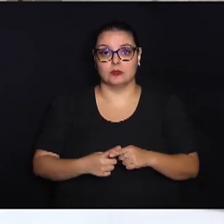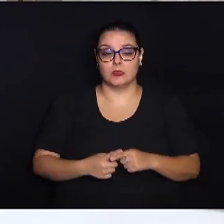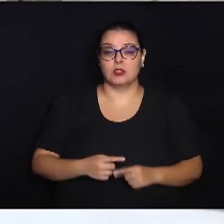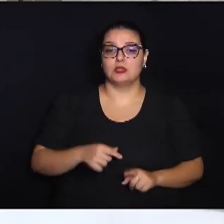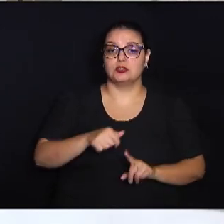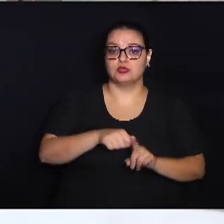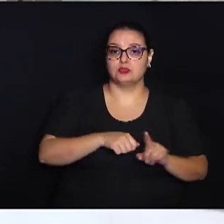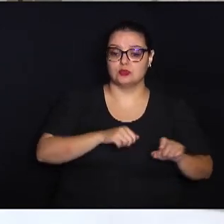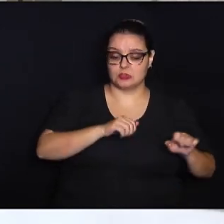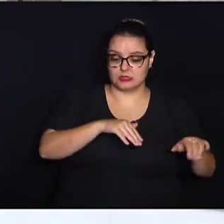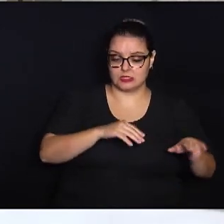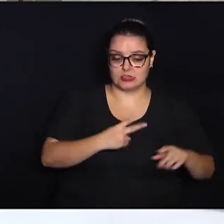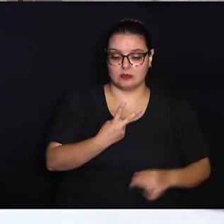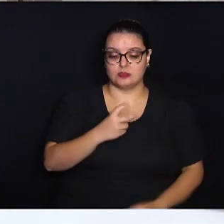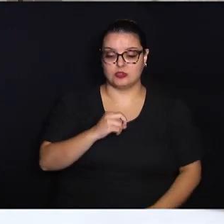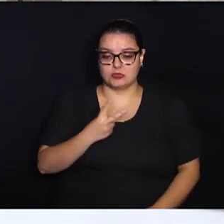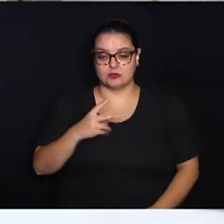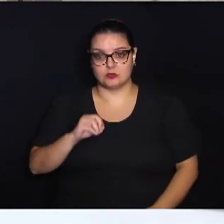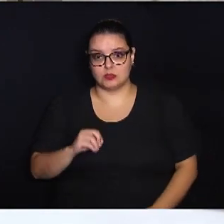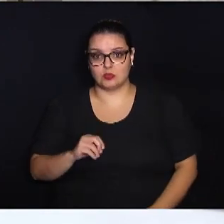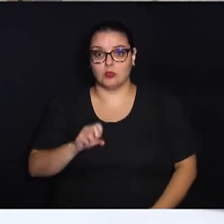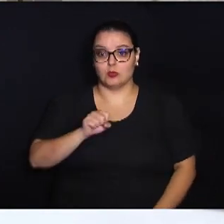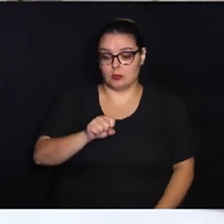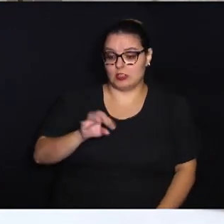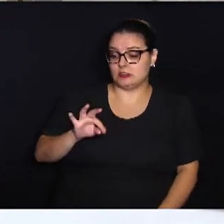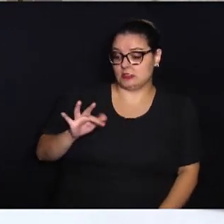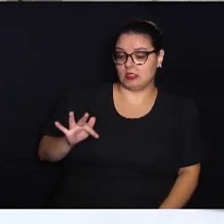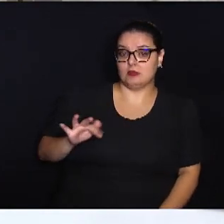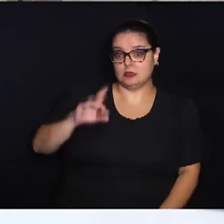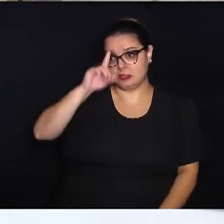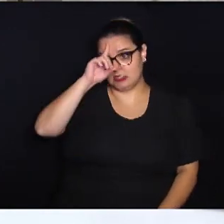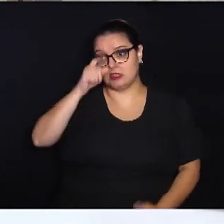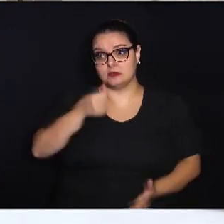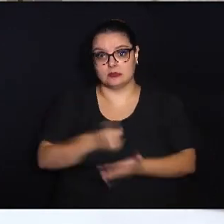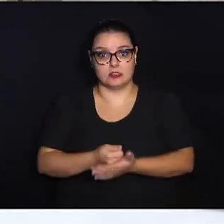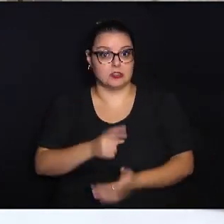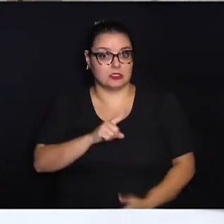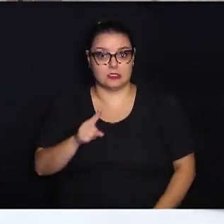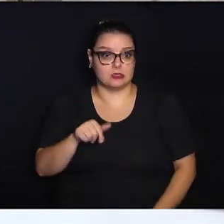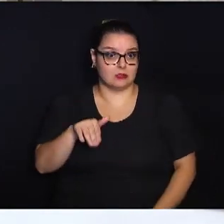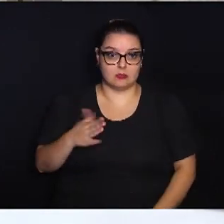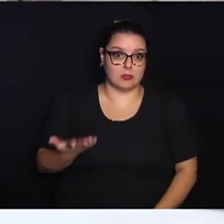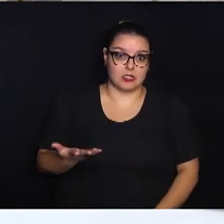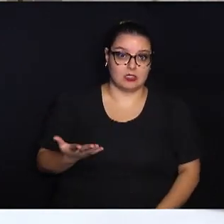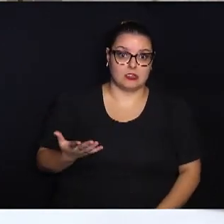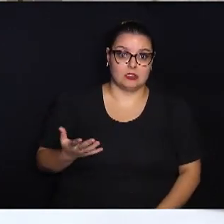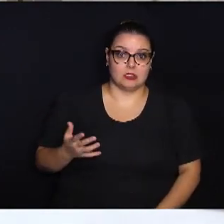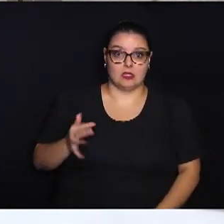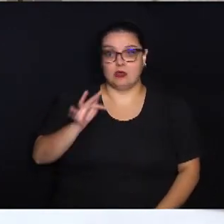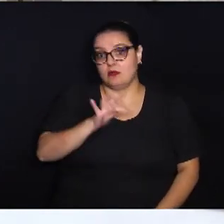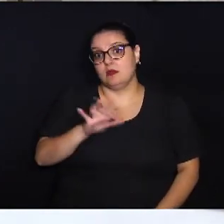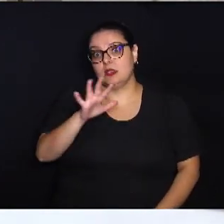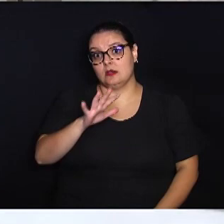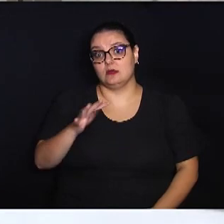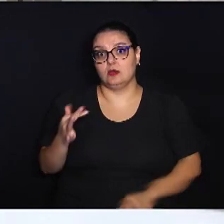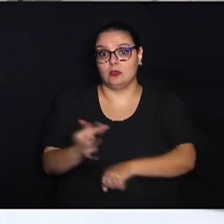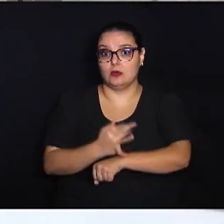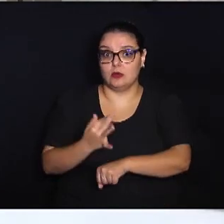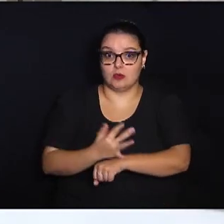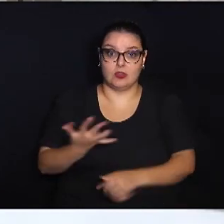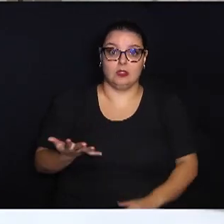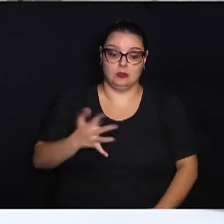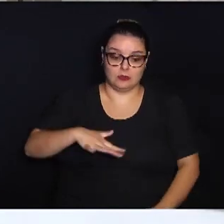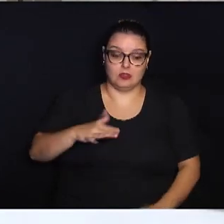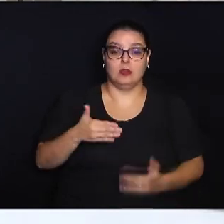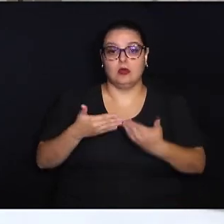setembro de 2020, o STF determinou que não seria mais da União a exclusividade de explorar a loteria. Isso abriu um